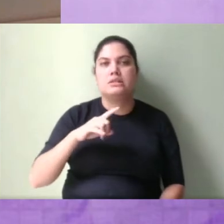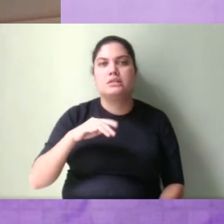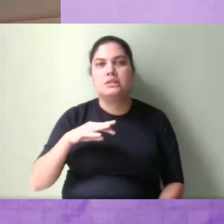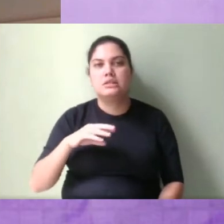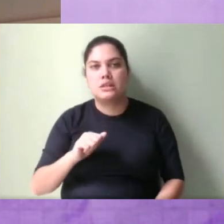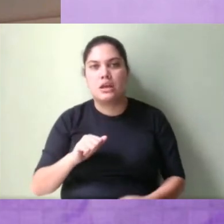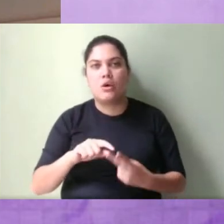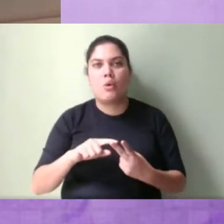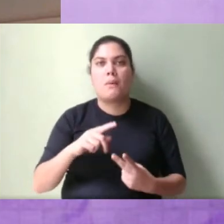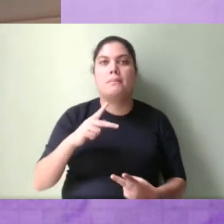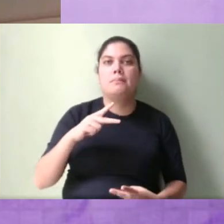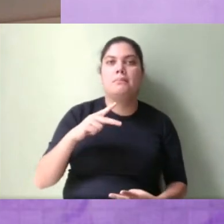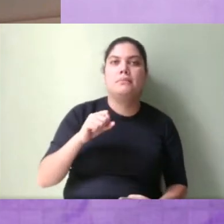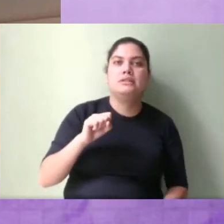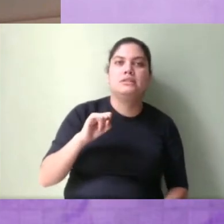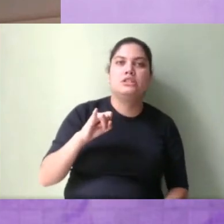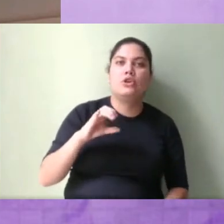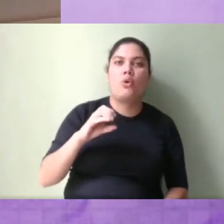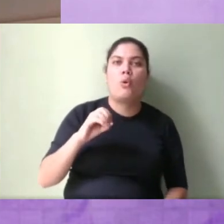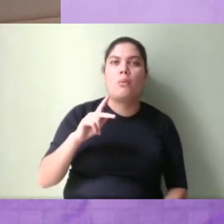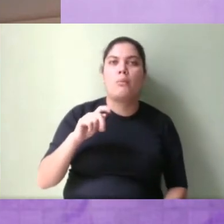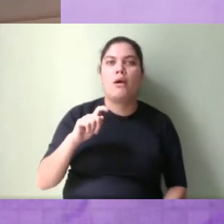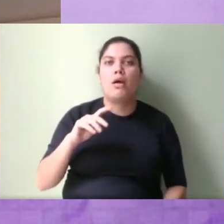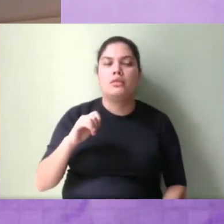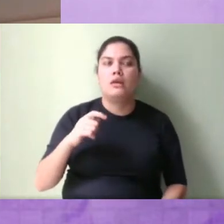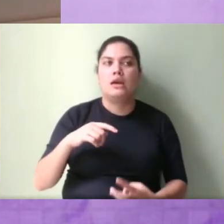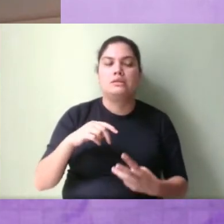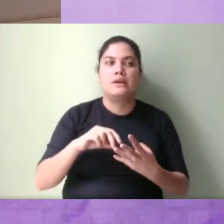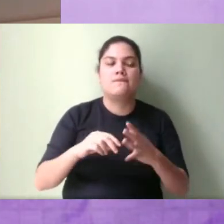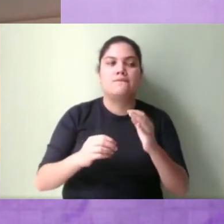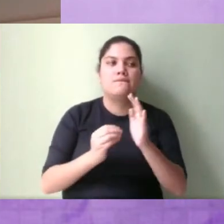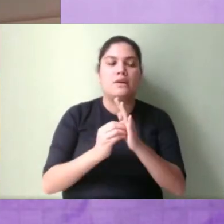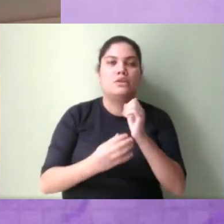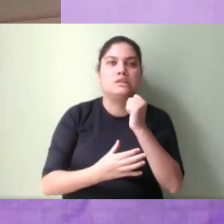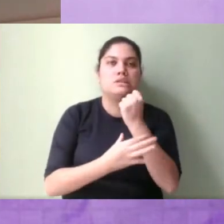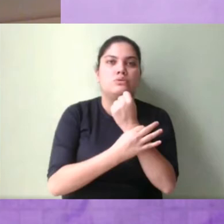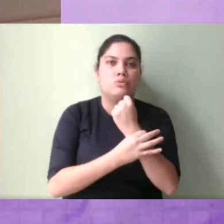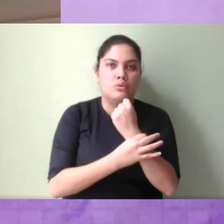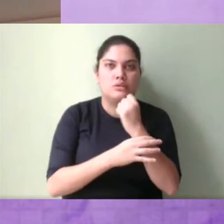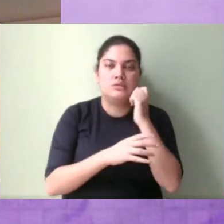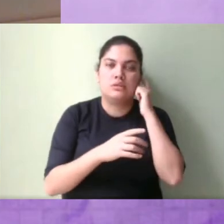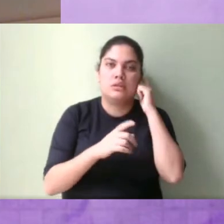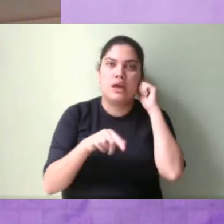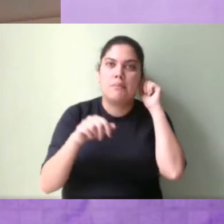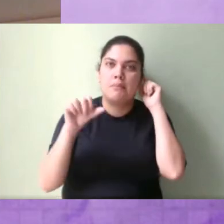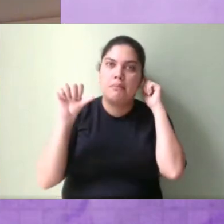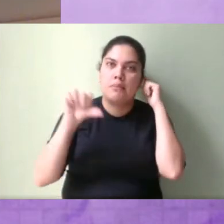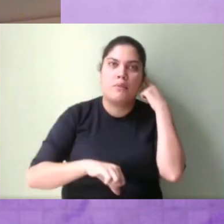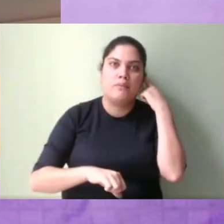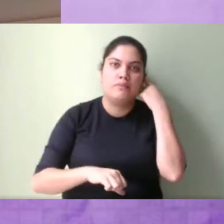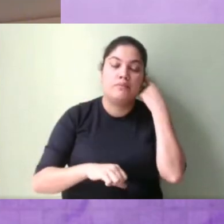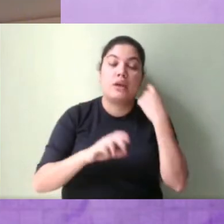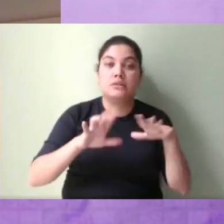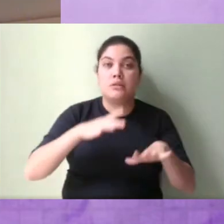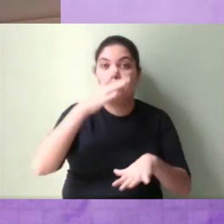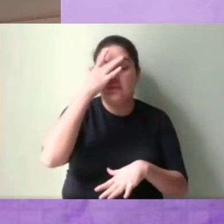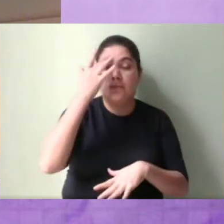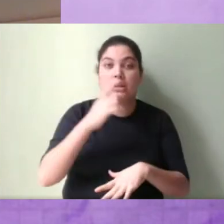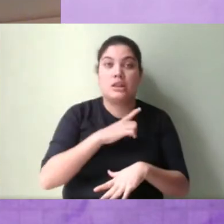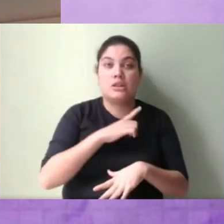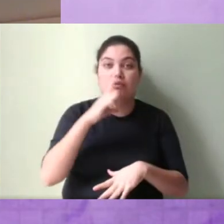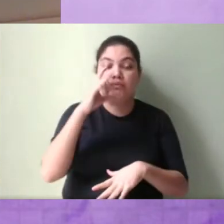gosto de trabalhar. Nem todo abusador é narcisista, nem todo abusador é um psicopata. Às vezes ele é um cara que foi abusado e